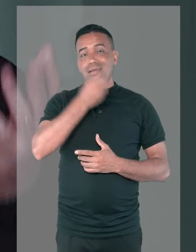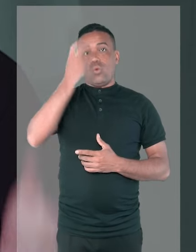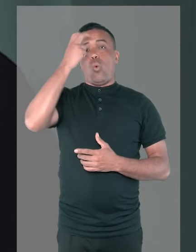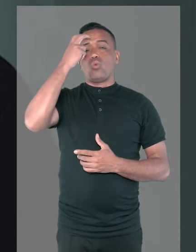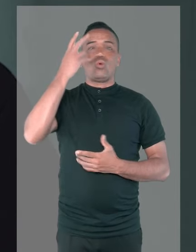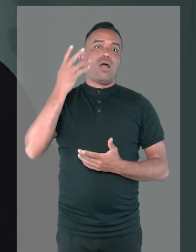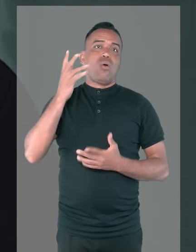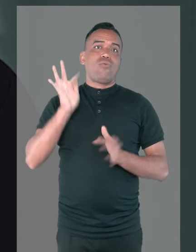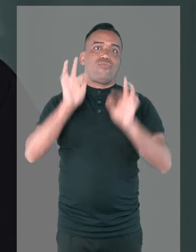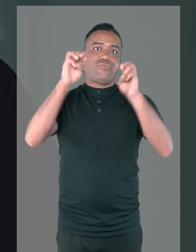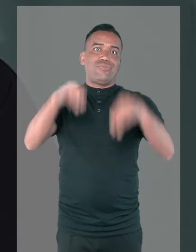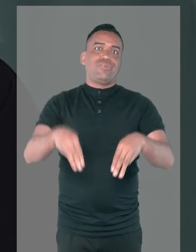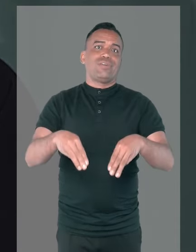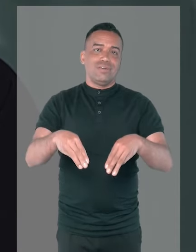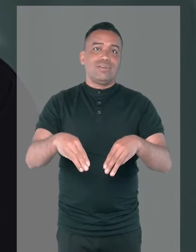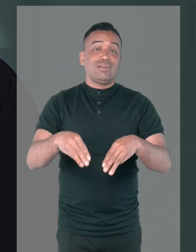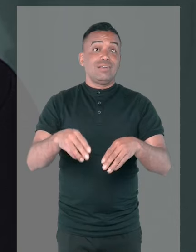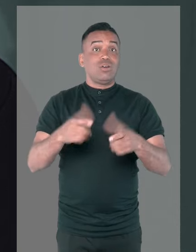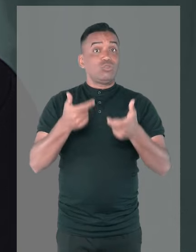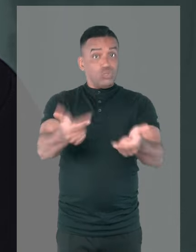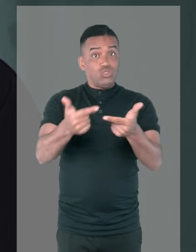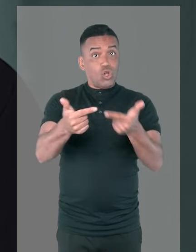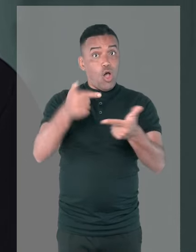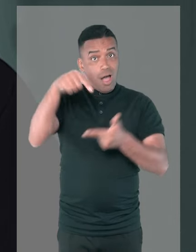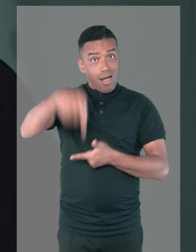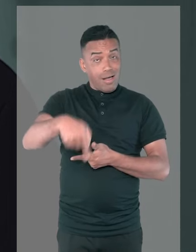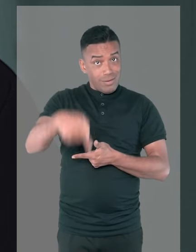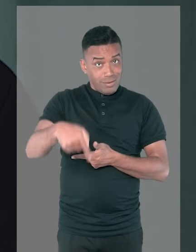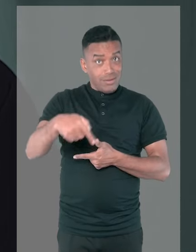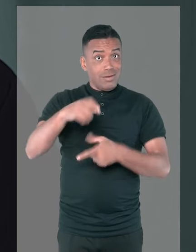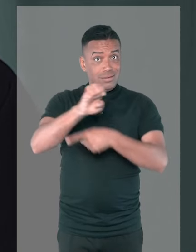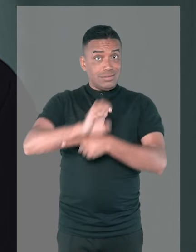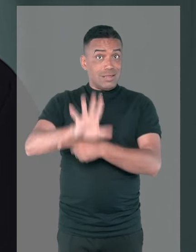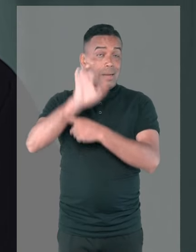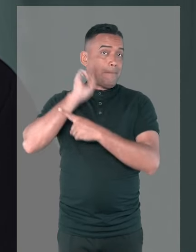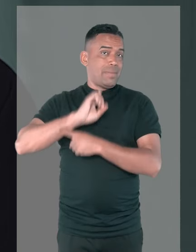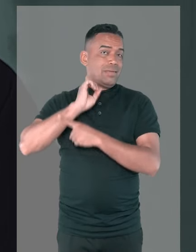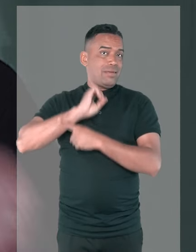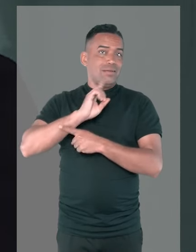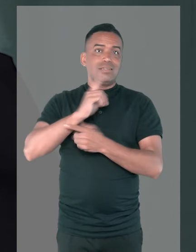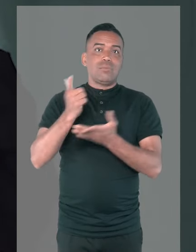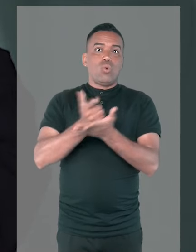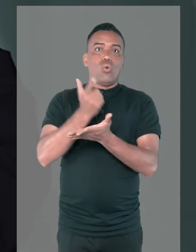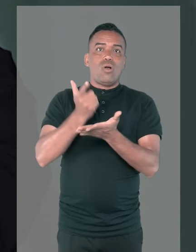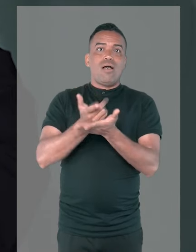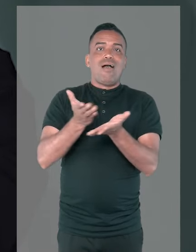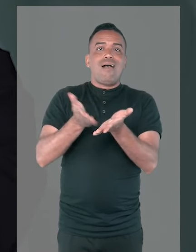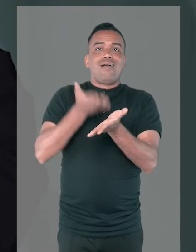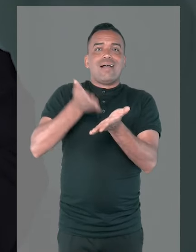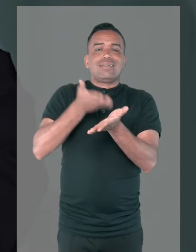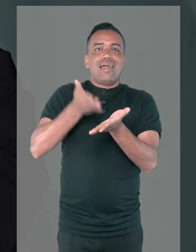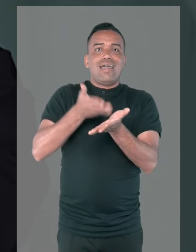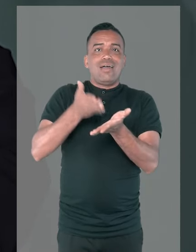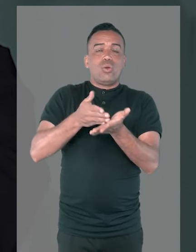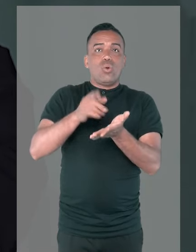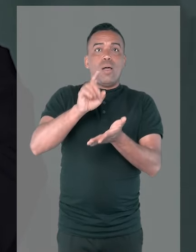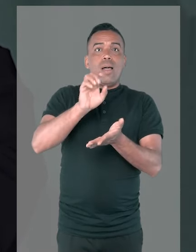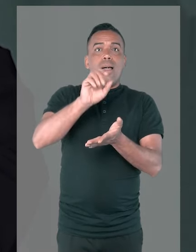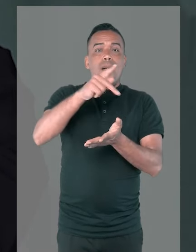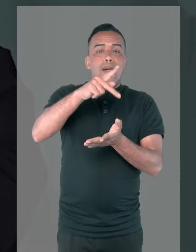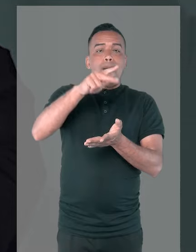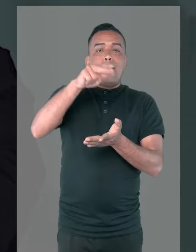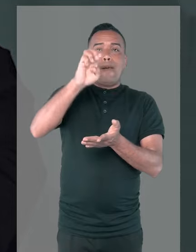vocês têm sorte aqui em Minas Gerais, porque ainda tem o Pensar, que é um belo caderno, um belo suplemento de cultura,